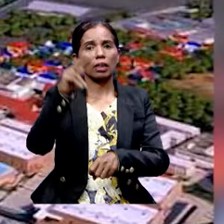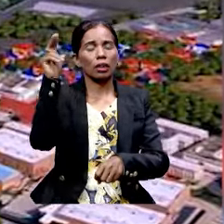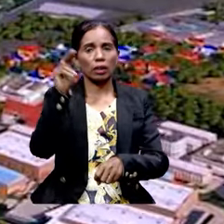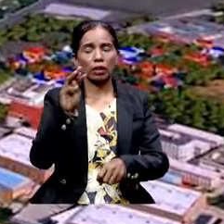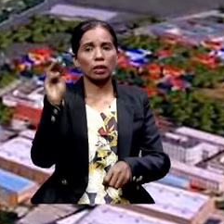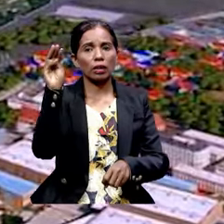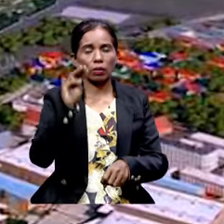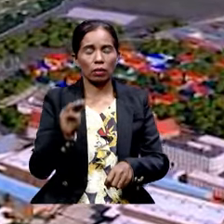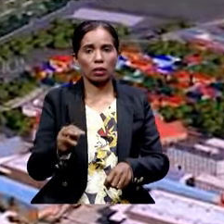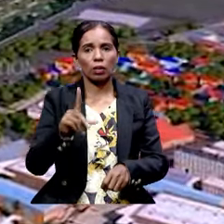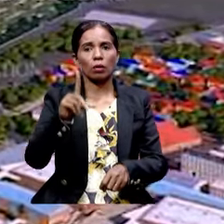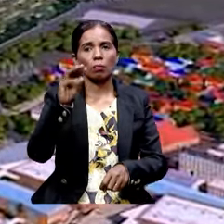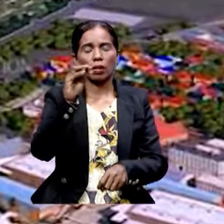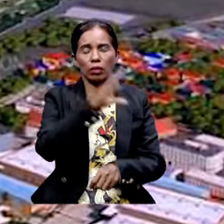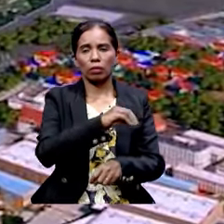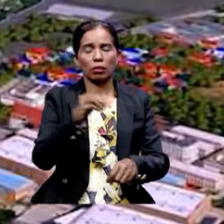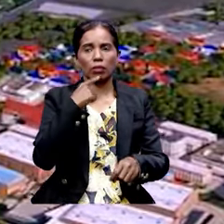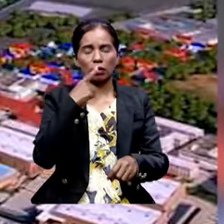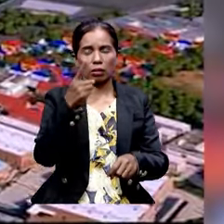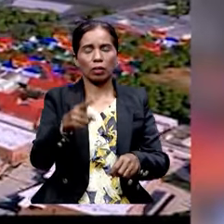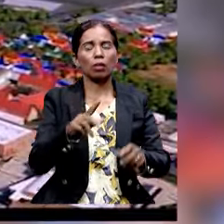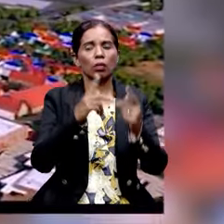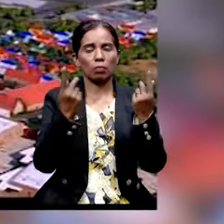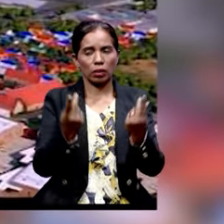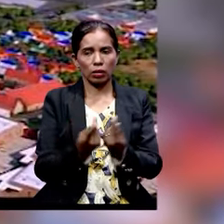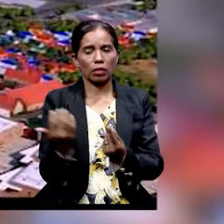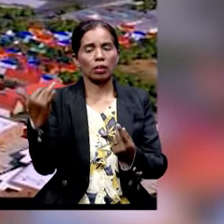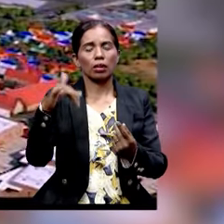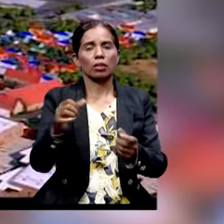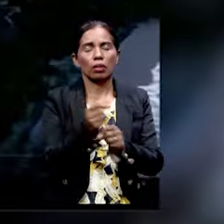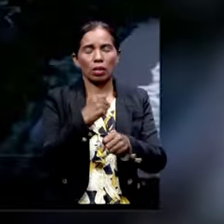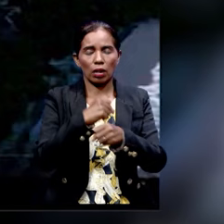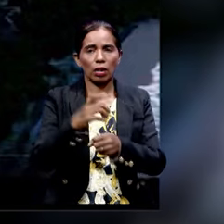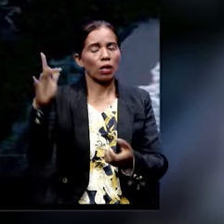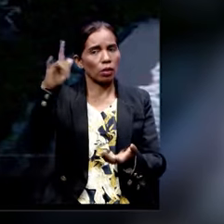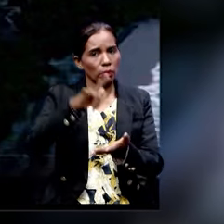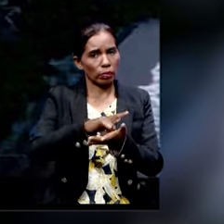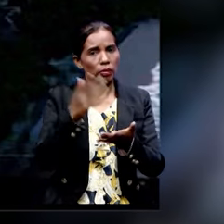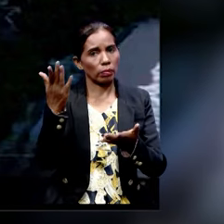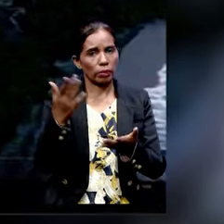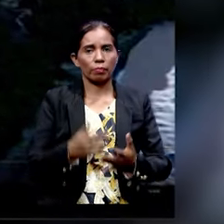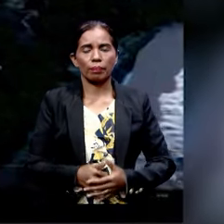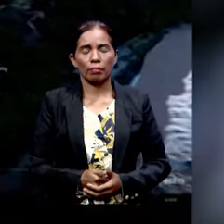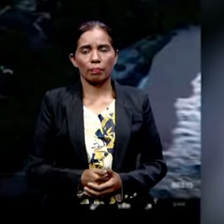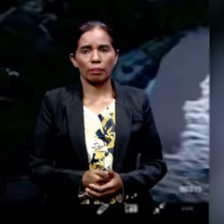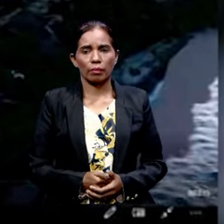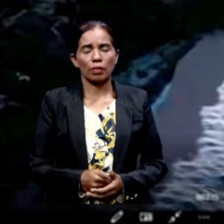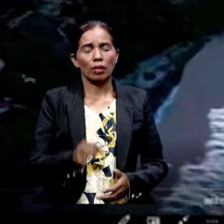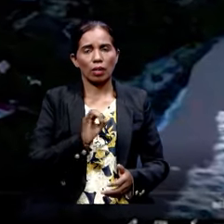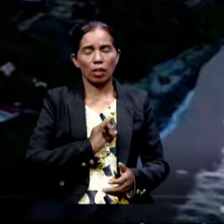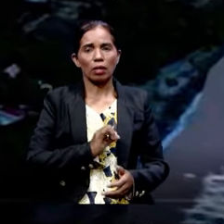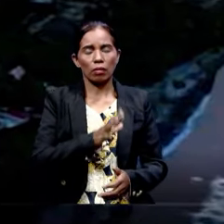halo revisão faliba acordo contrato ho companhia nebe makato construir aeroporto refere. Ao espera que o